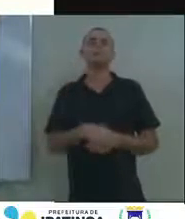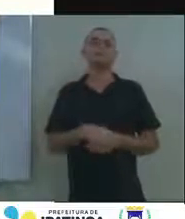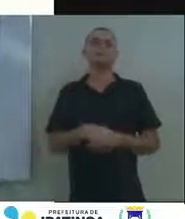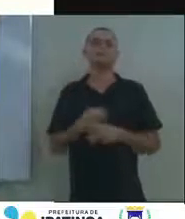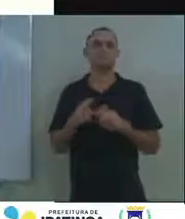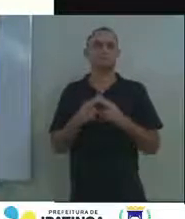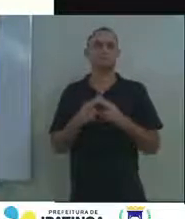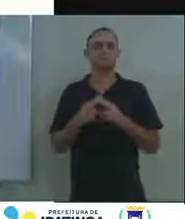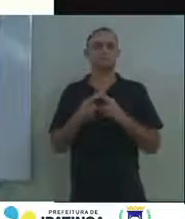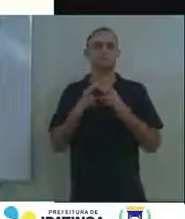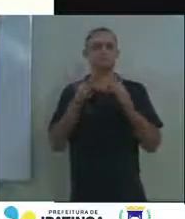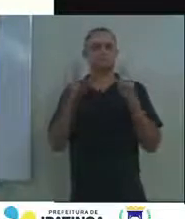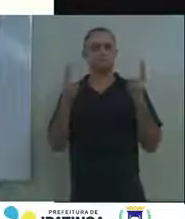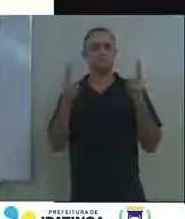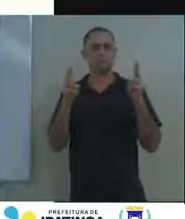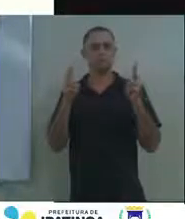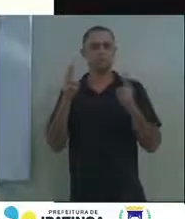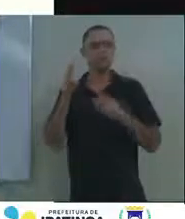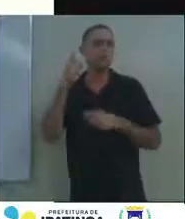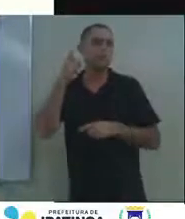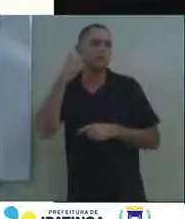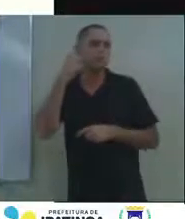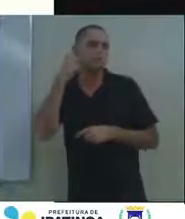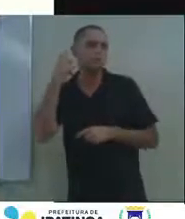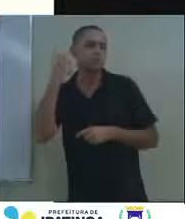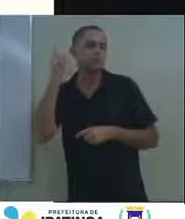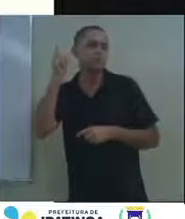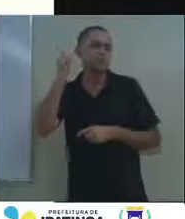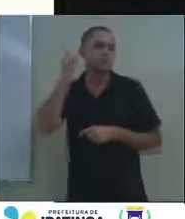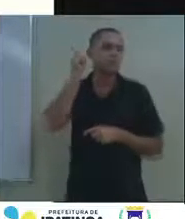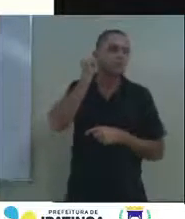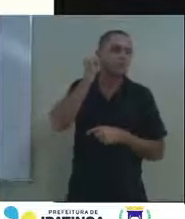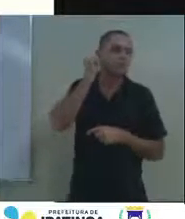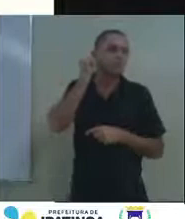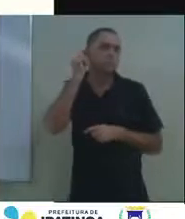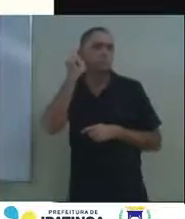A produção do som começa com a respiração.